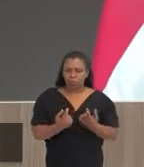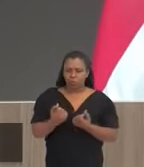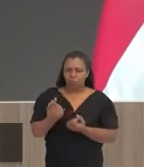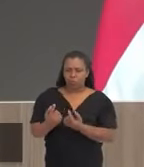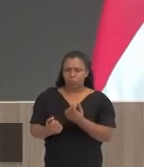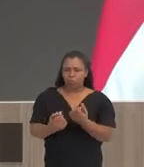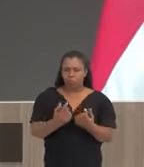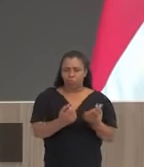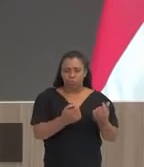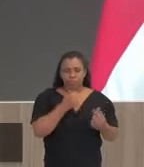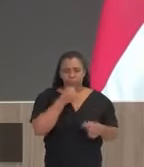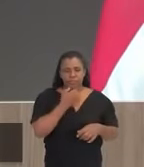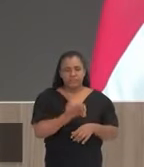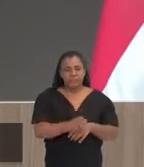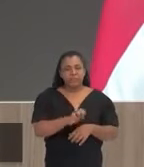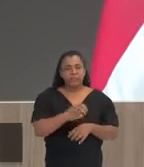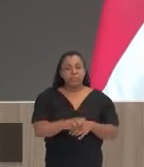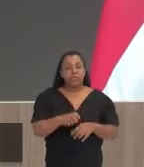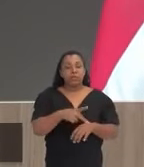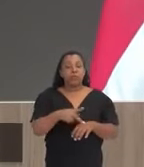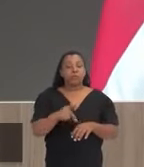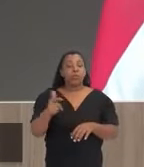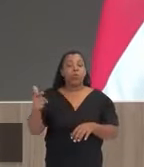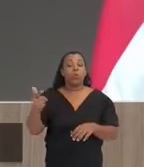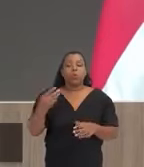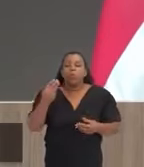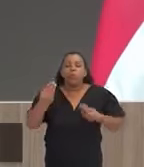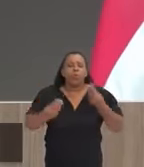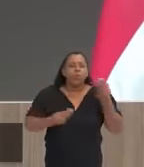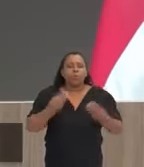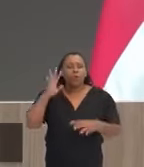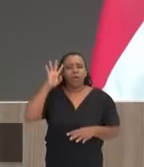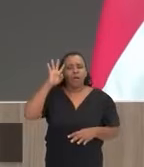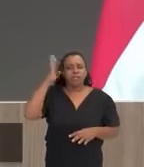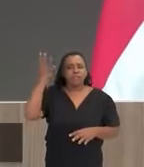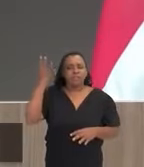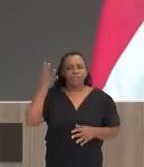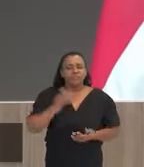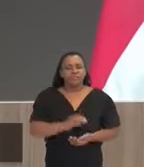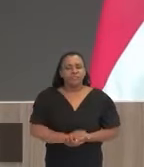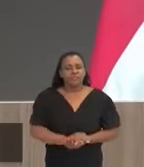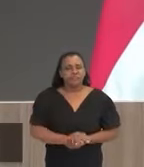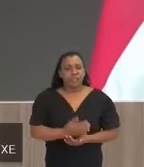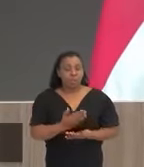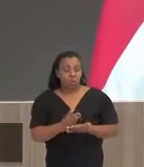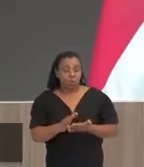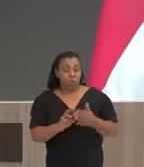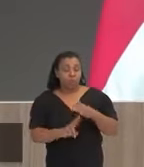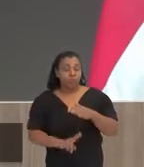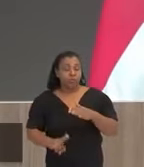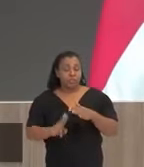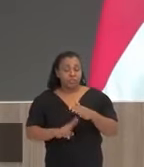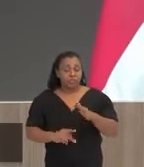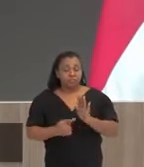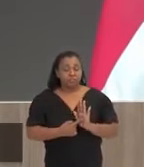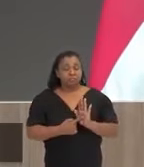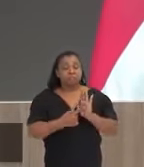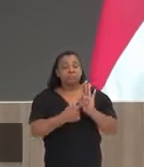estágio internacional. Como é que fica o estágio internacional? E algumas universidades trouxeram o problema. Olha, eu